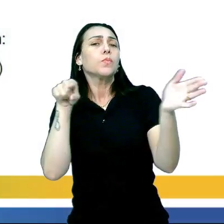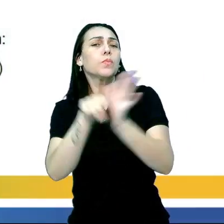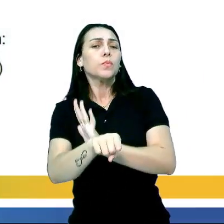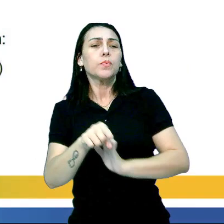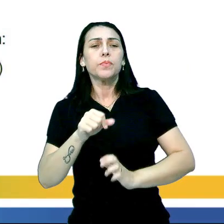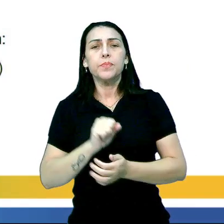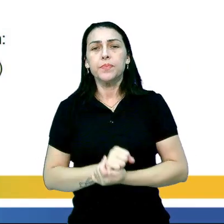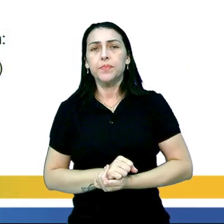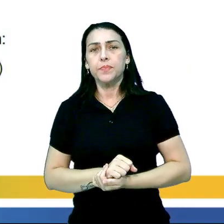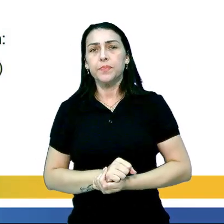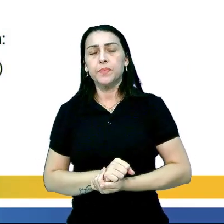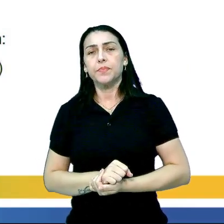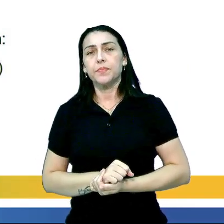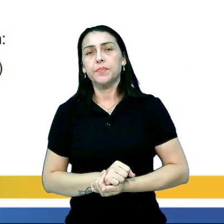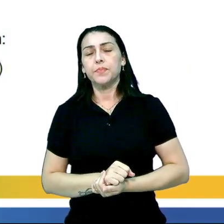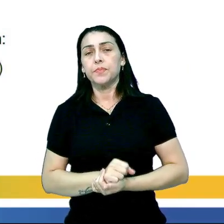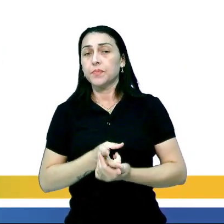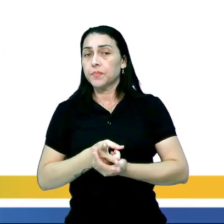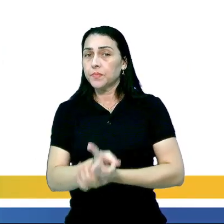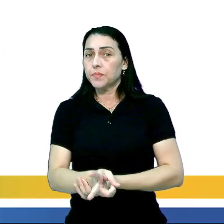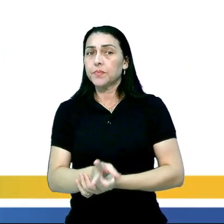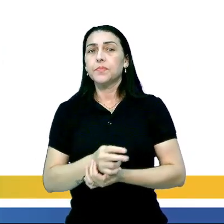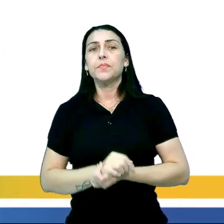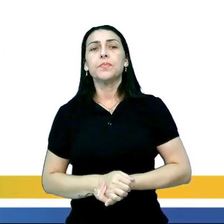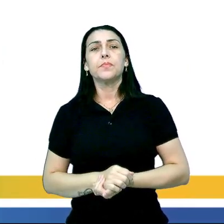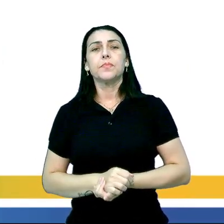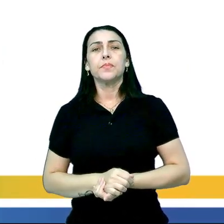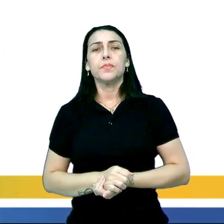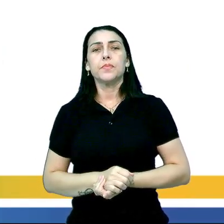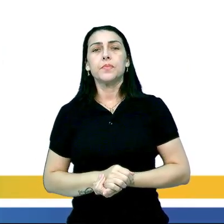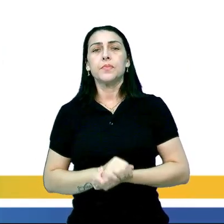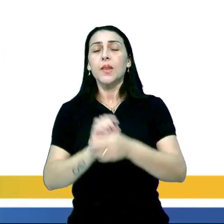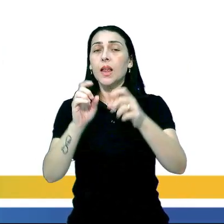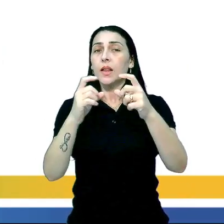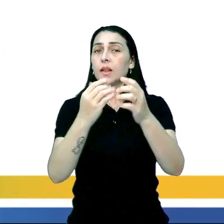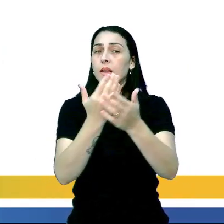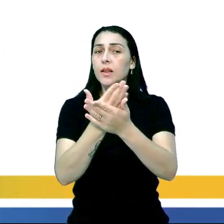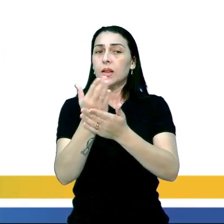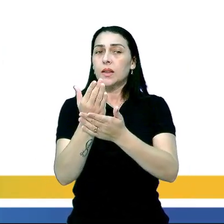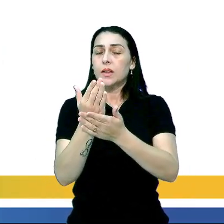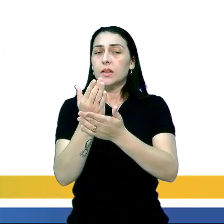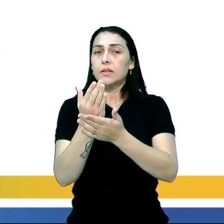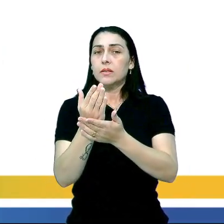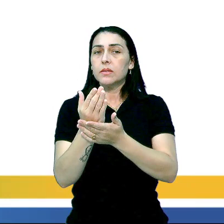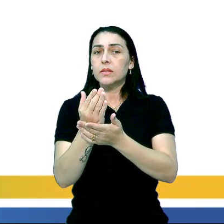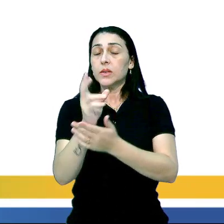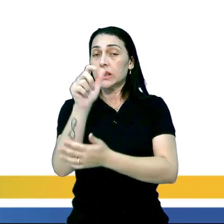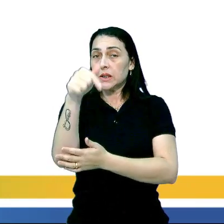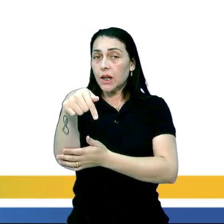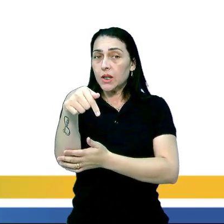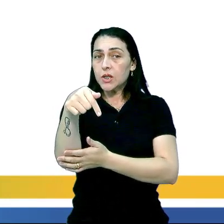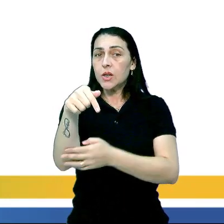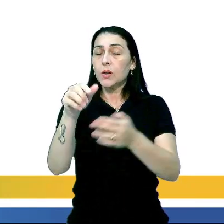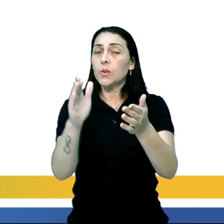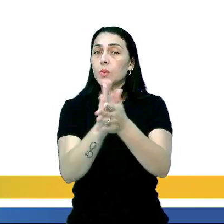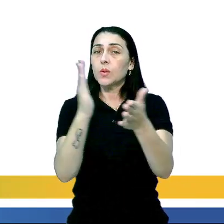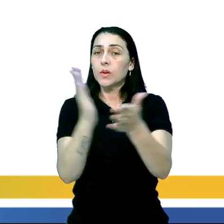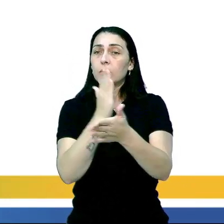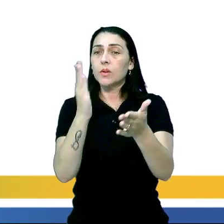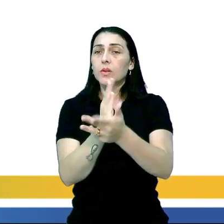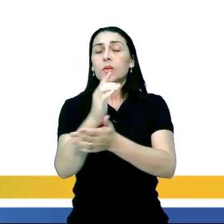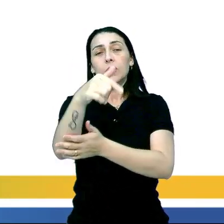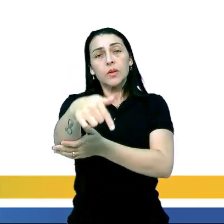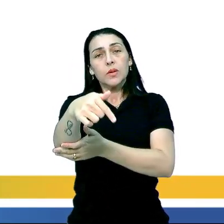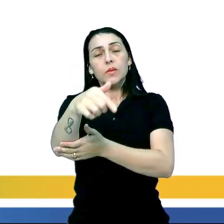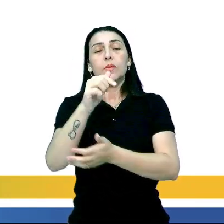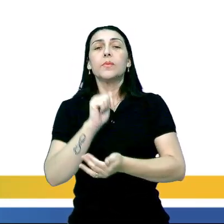questão? Vamos dar continuidade aqui à nossa aula. Questão número 7. No livro é a questão número